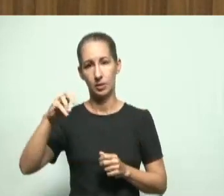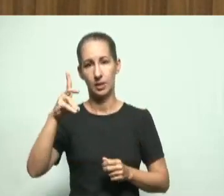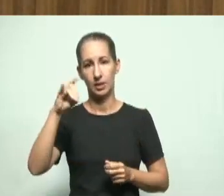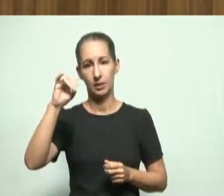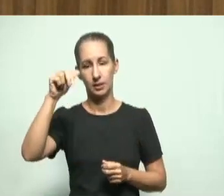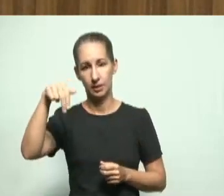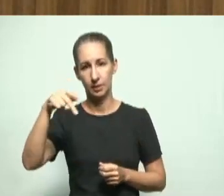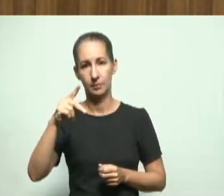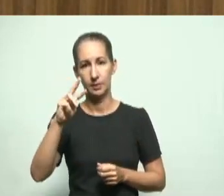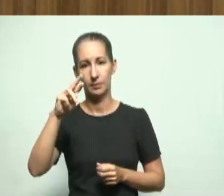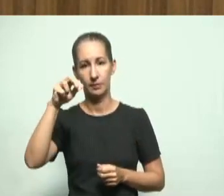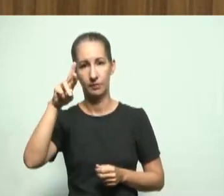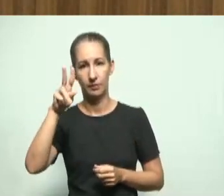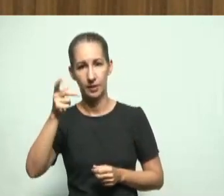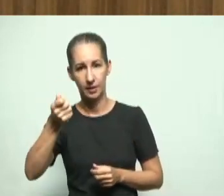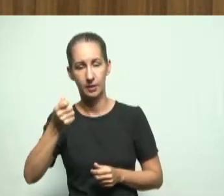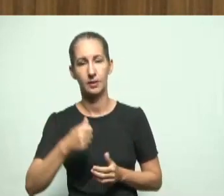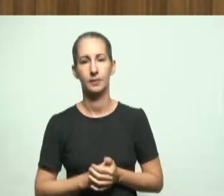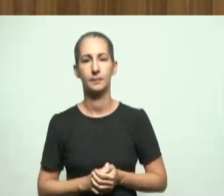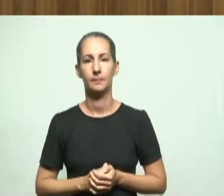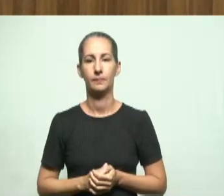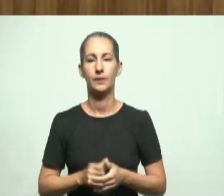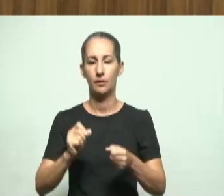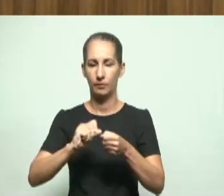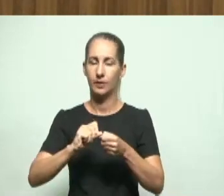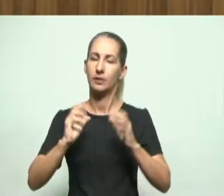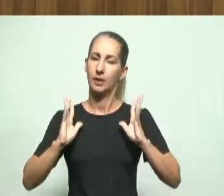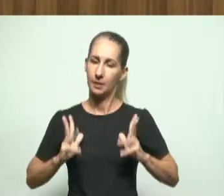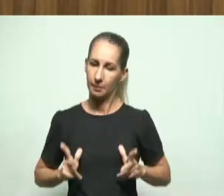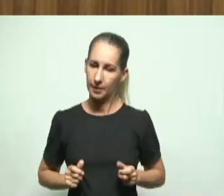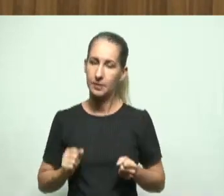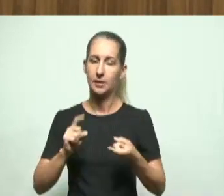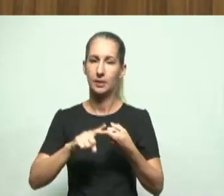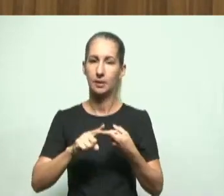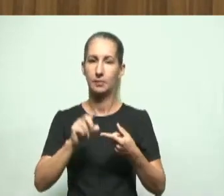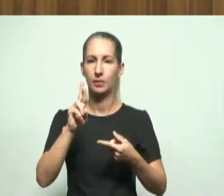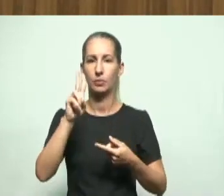foi feita, a limpeza por parte da CEINFRA, e foi feita por parte da